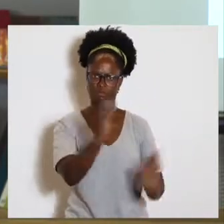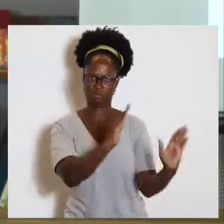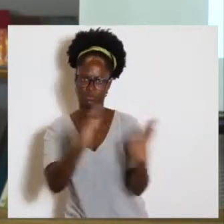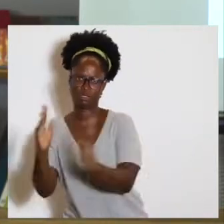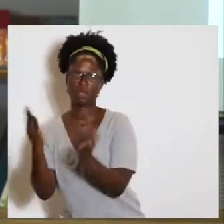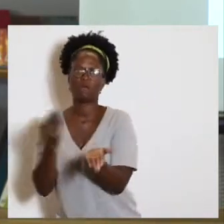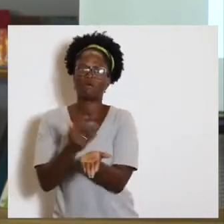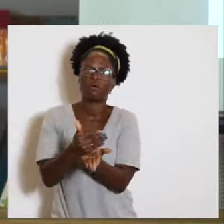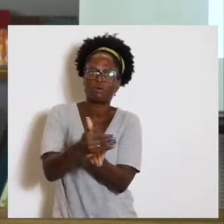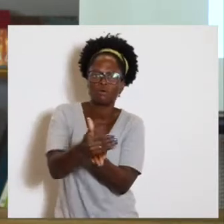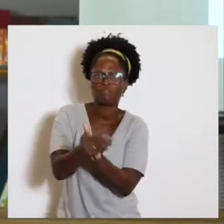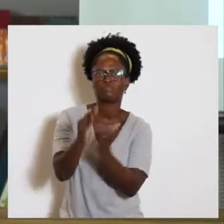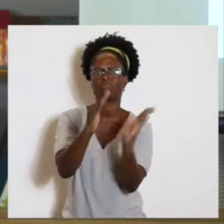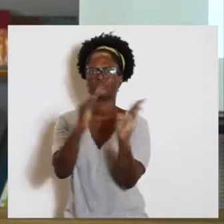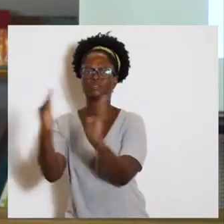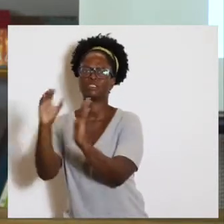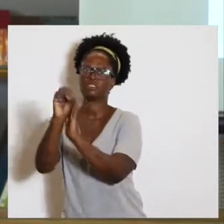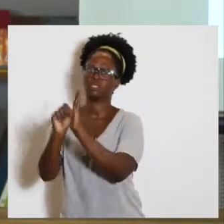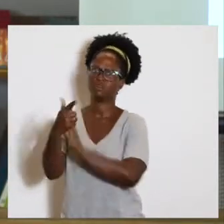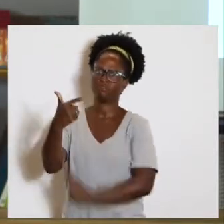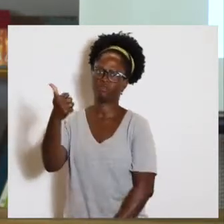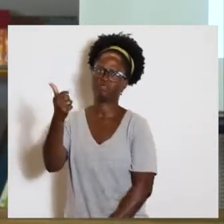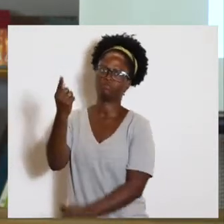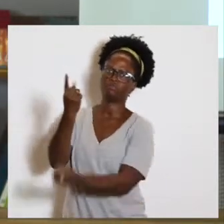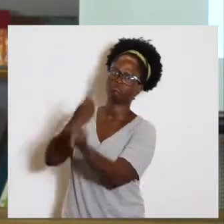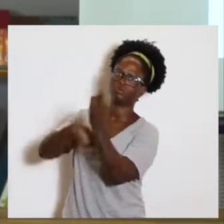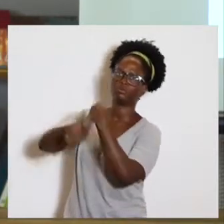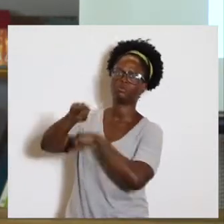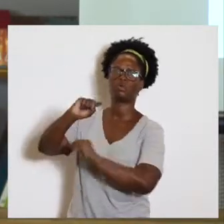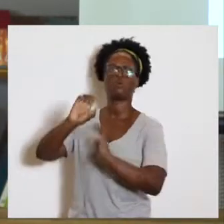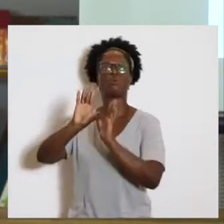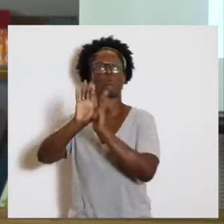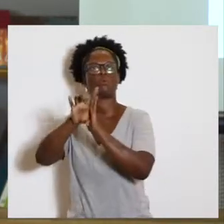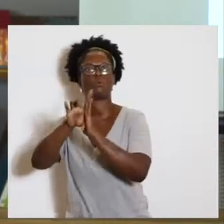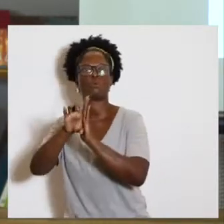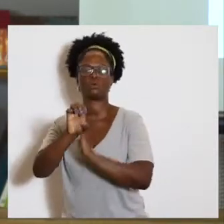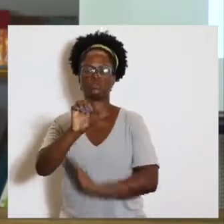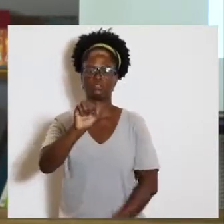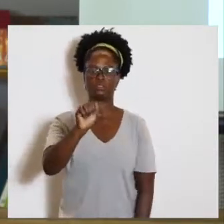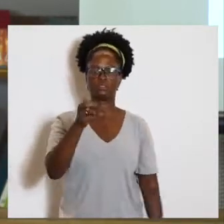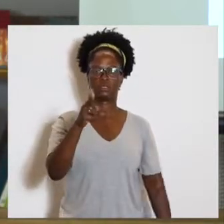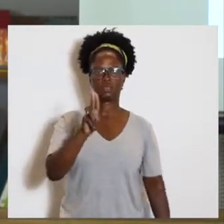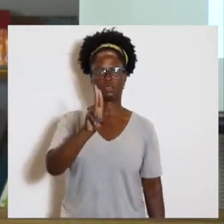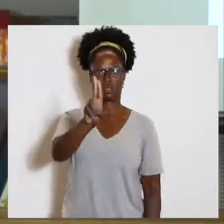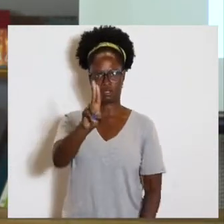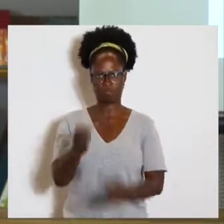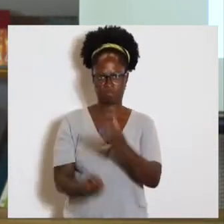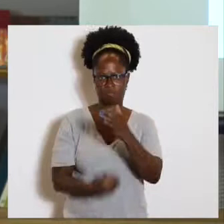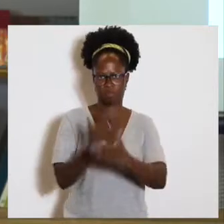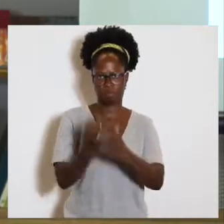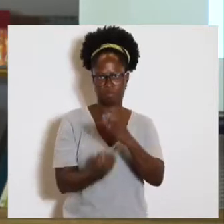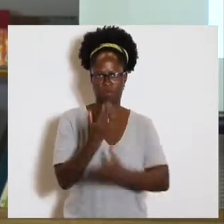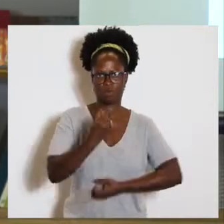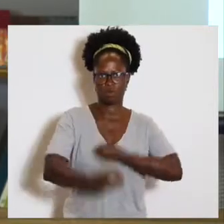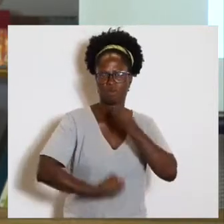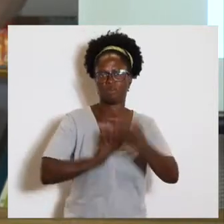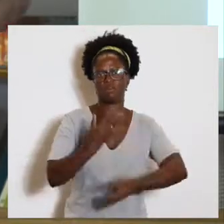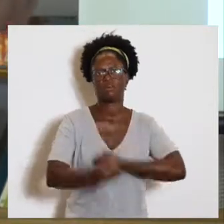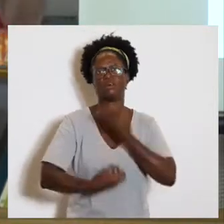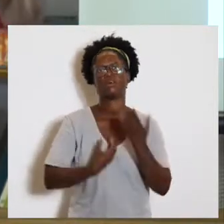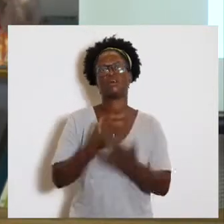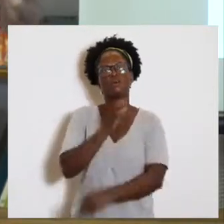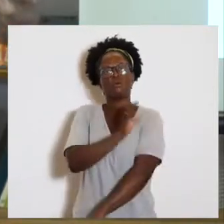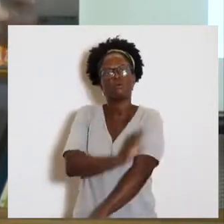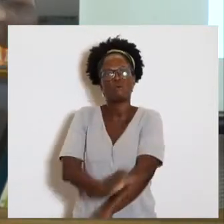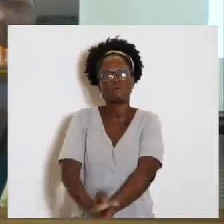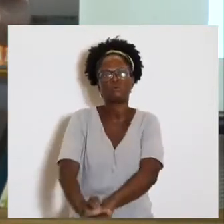no início do século 21 é significado o próprio conceito de sarau talvez ressignificando o próprio conceito de cultura e